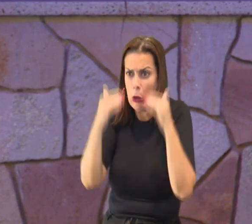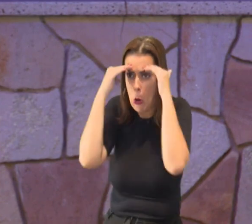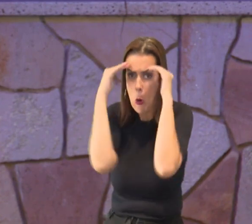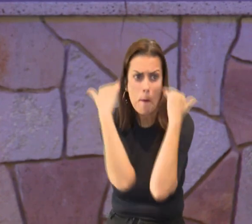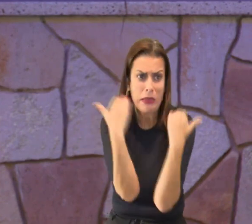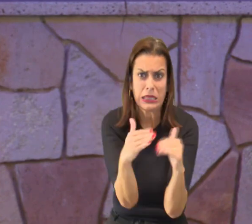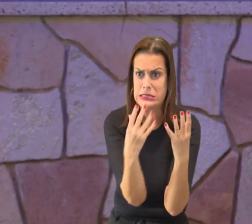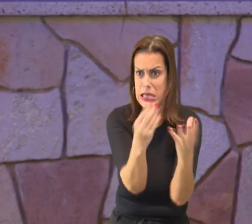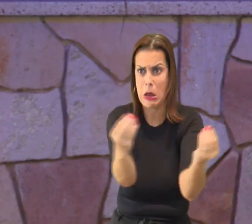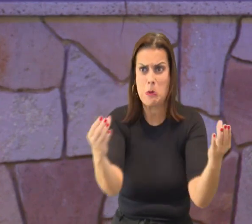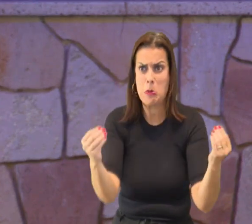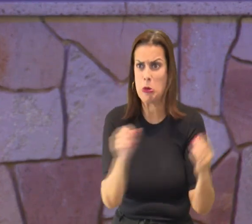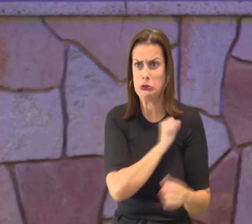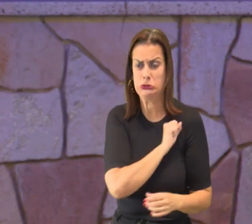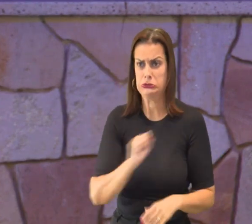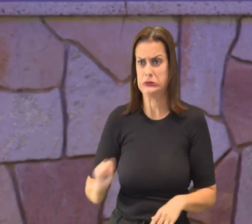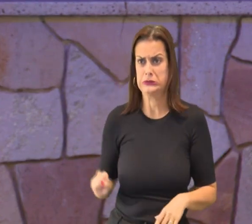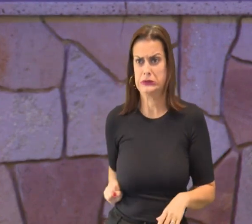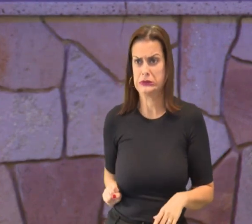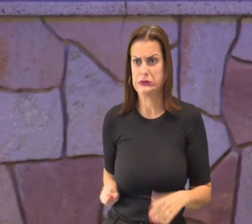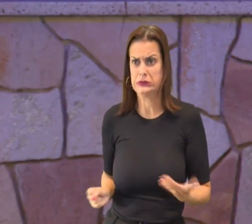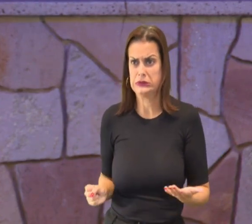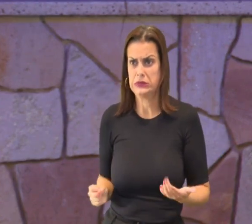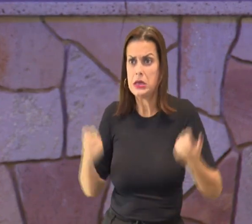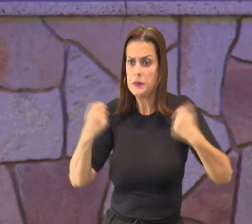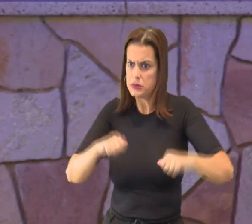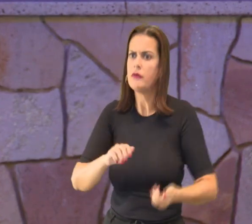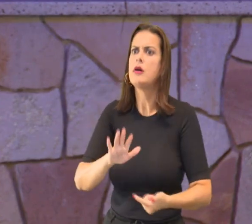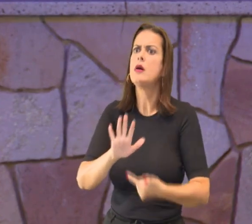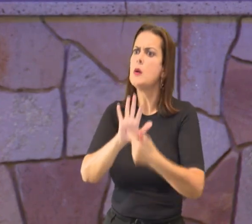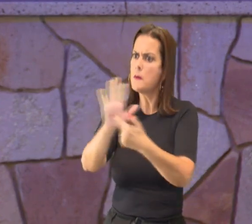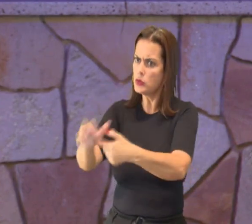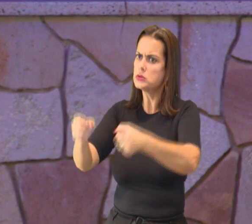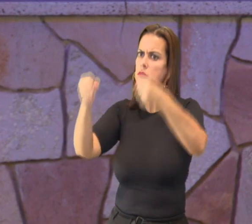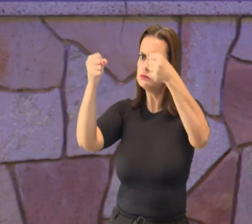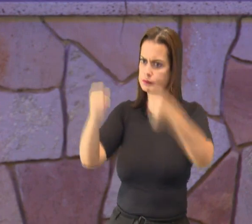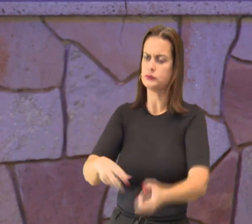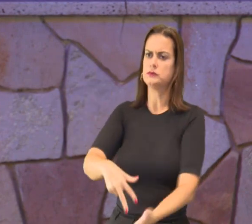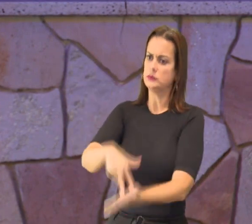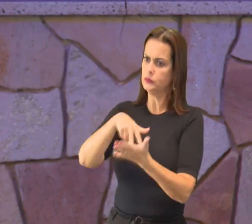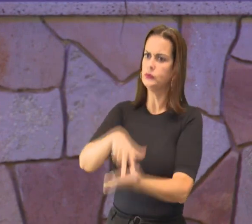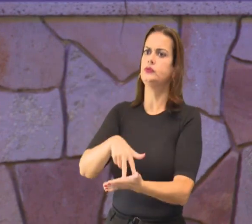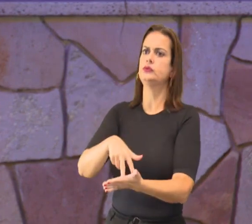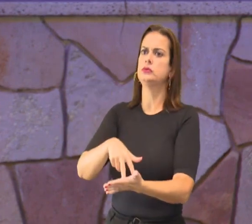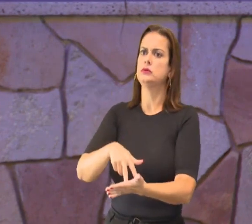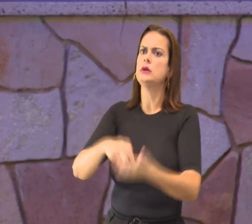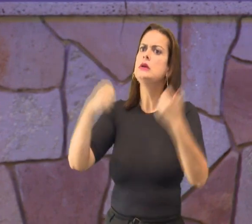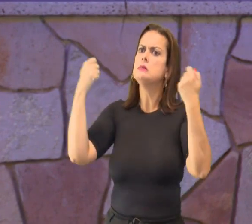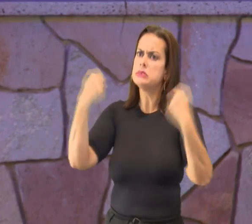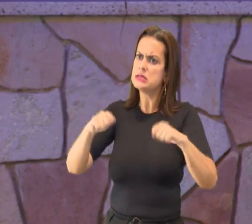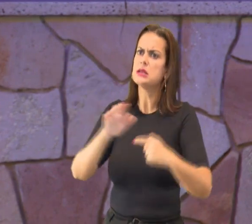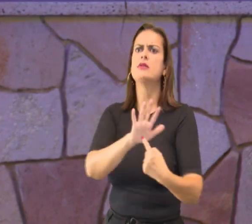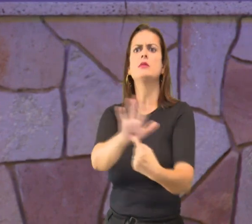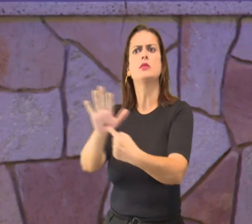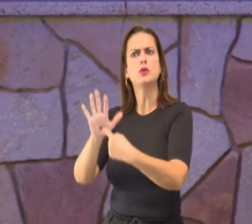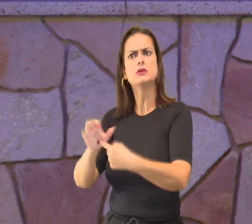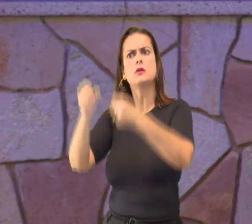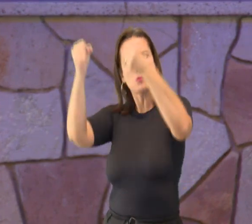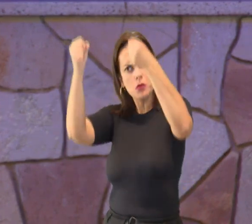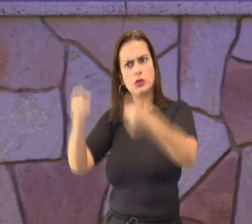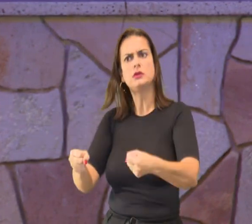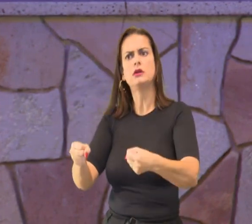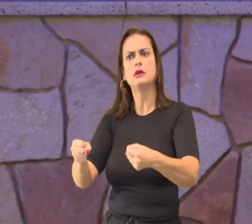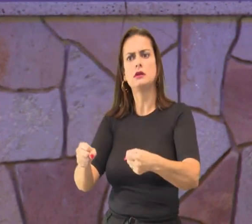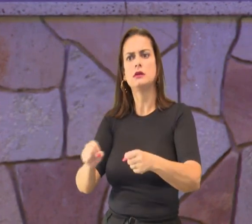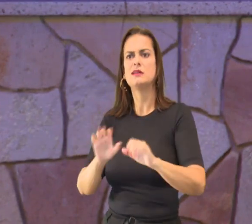até demais, como sacerdote ele tinha que de vez em quando mostrar a sua autoridade.